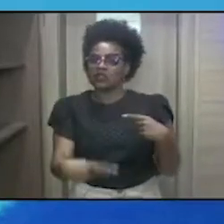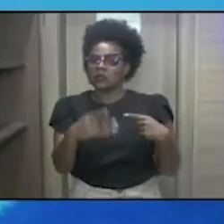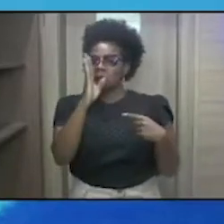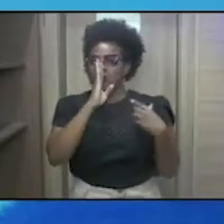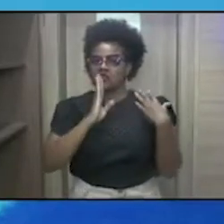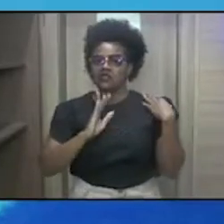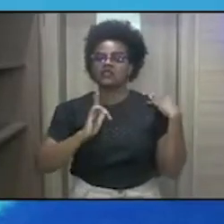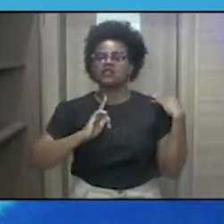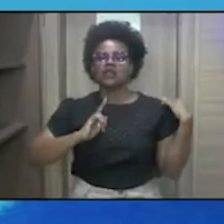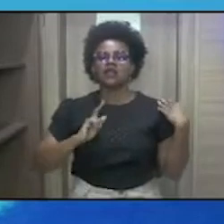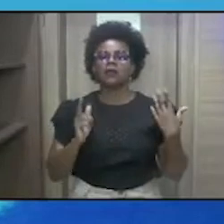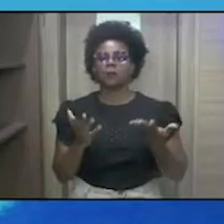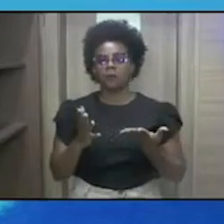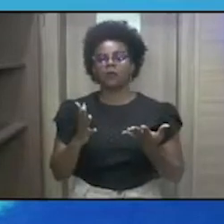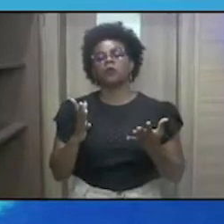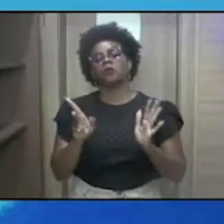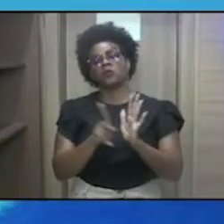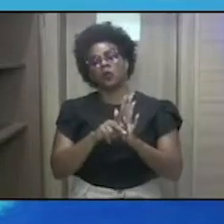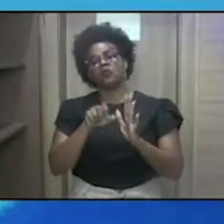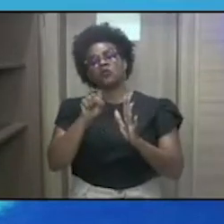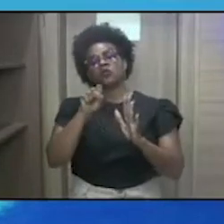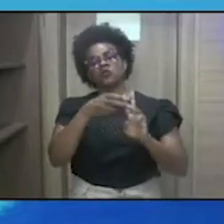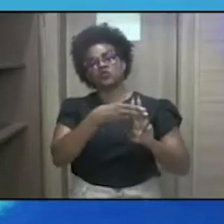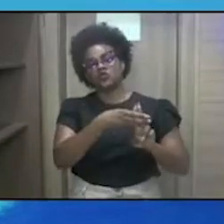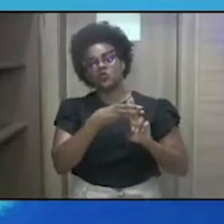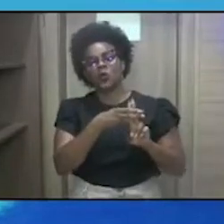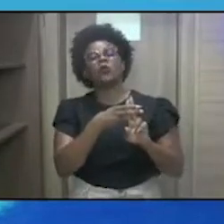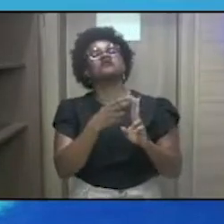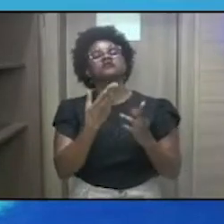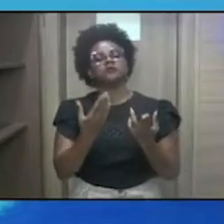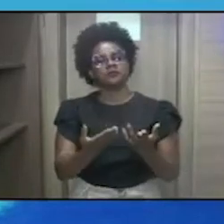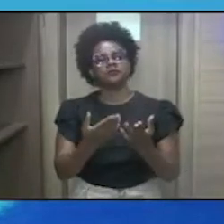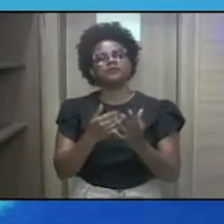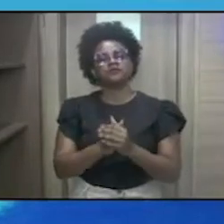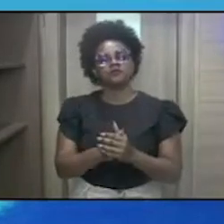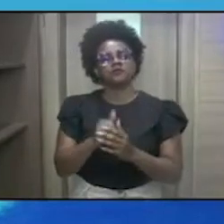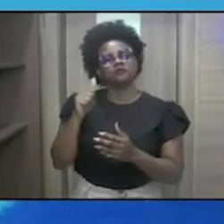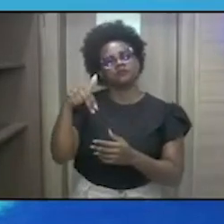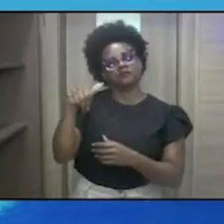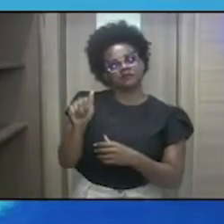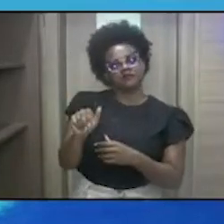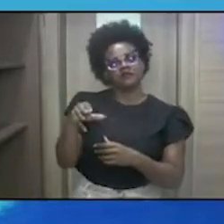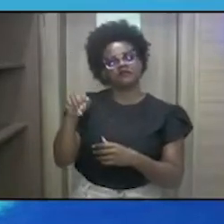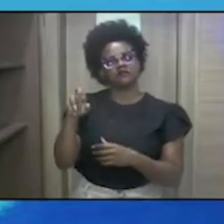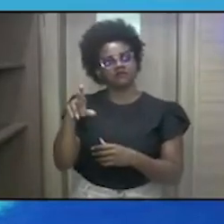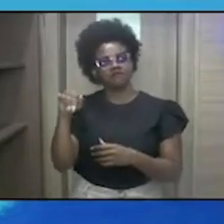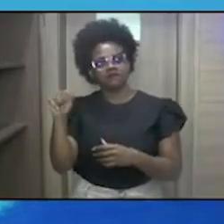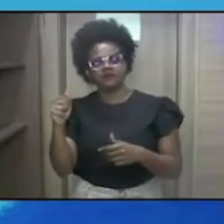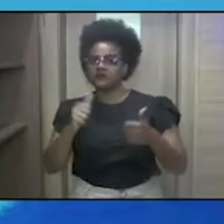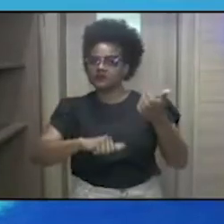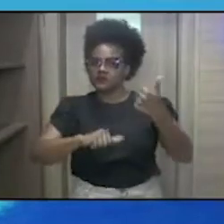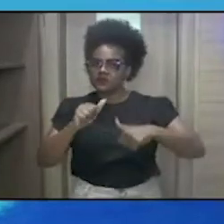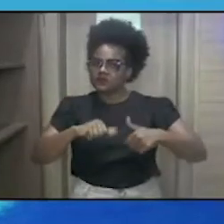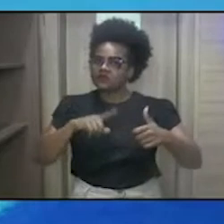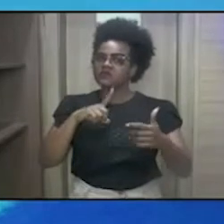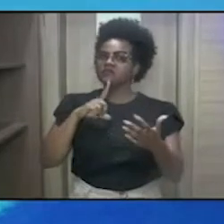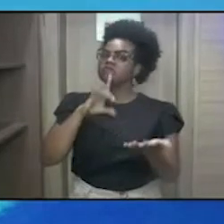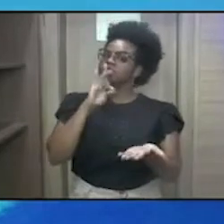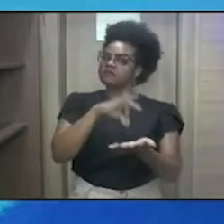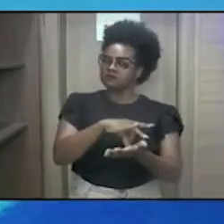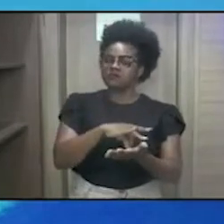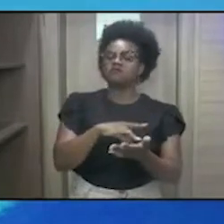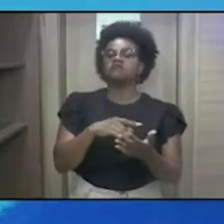denominamos política de prótese dentária no SUS, em números. Ana Maria se debruçará sobre a análise dos casos concretos